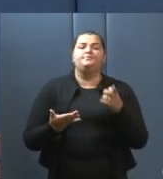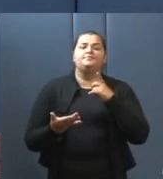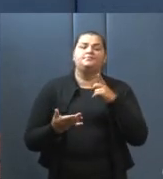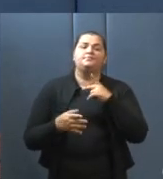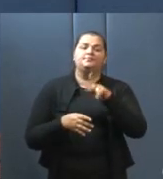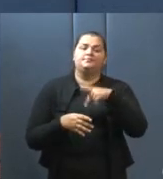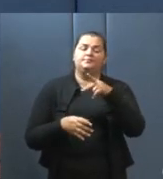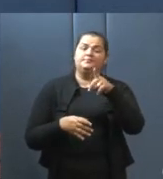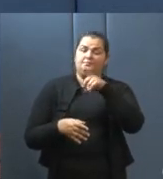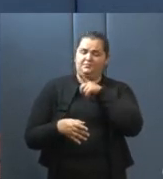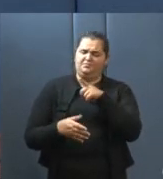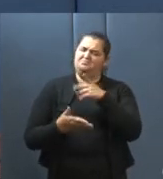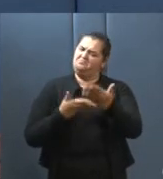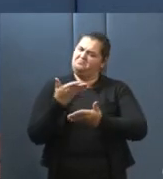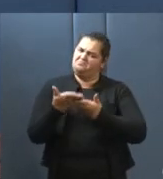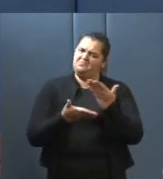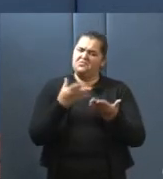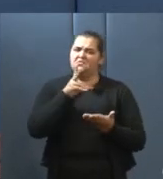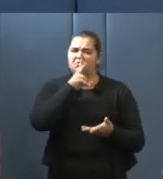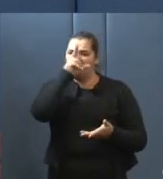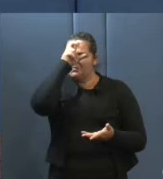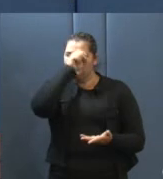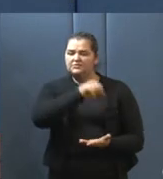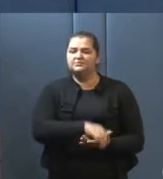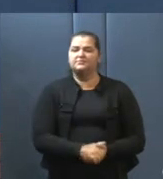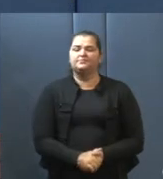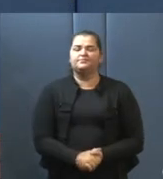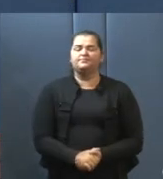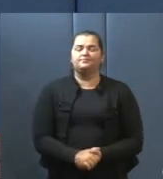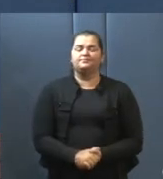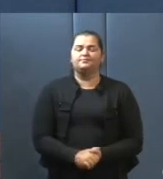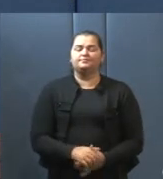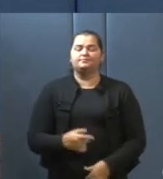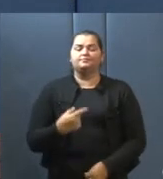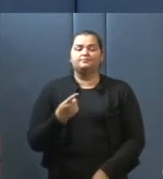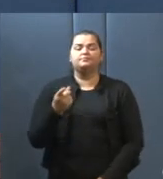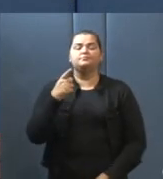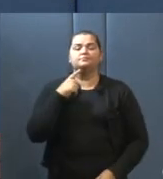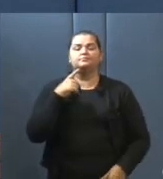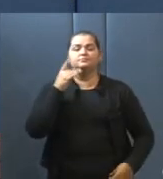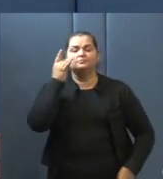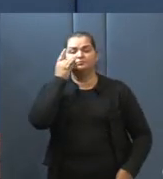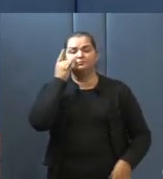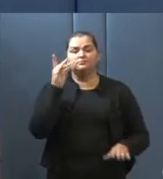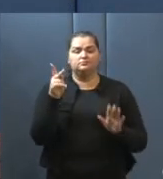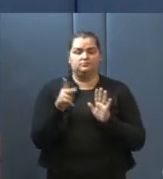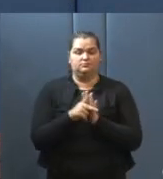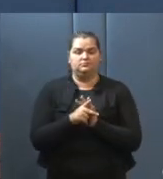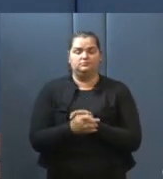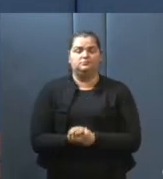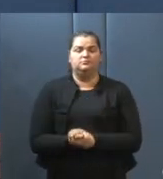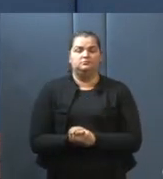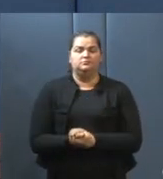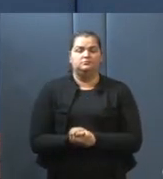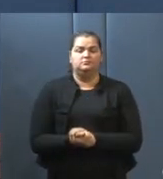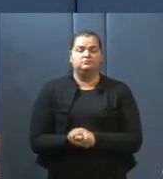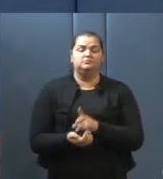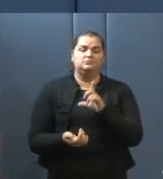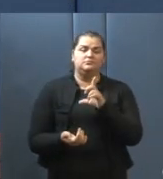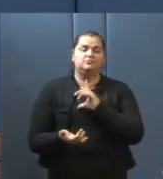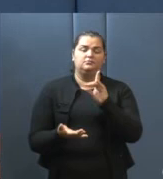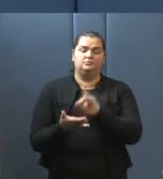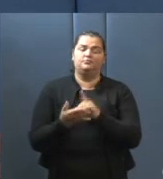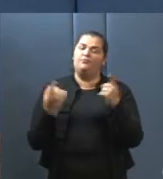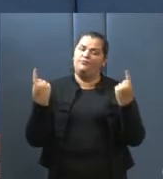têm exigido, cada vez com mais força, né? Mas, até o presente momento, tem sido realmente